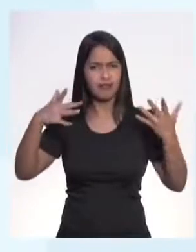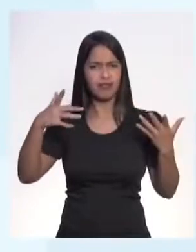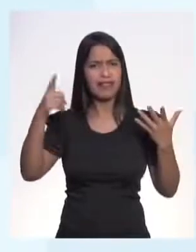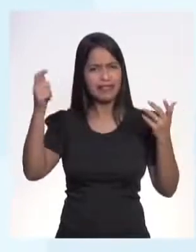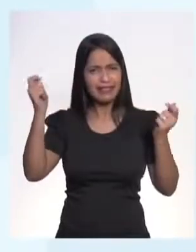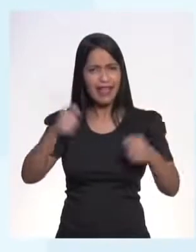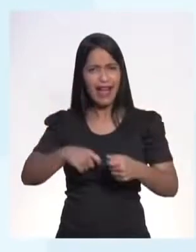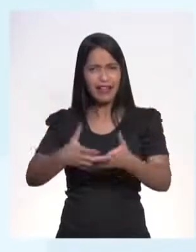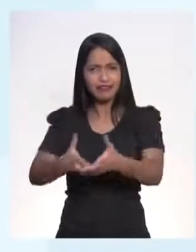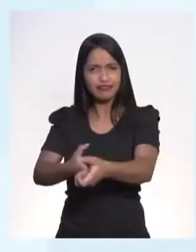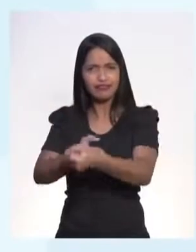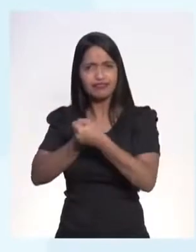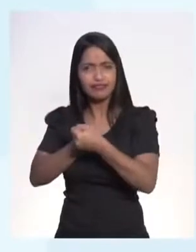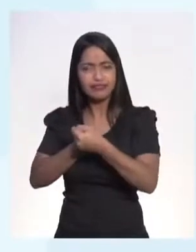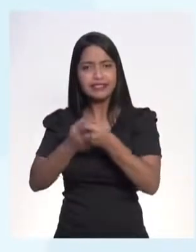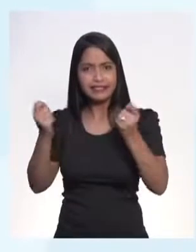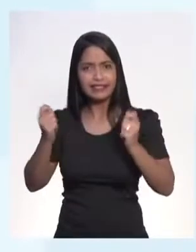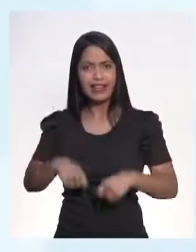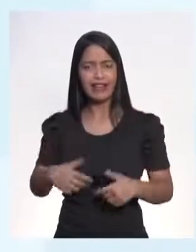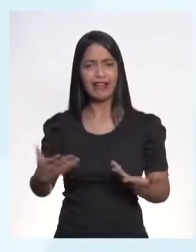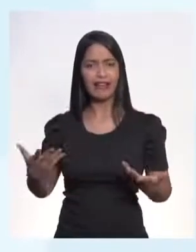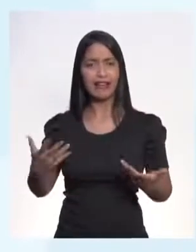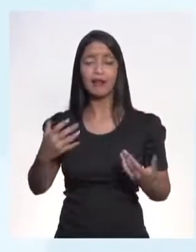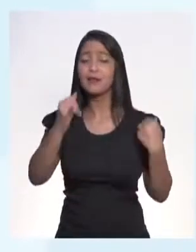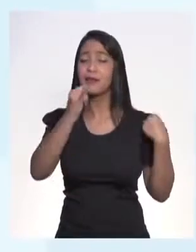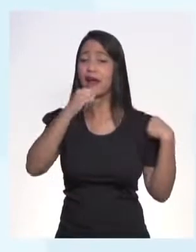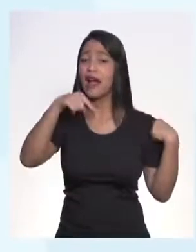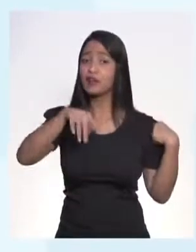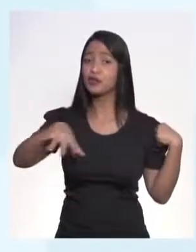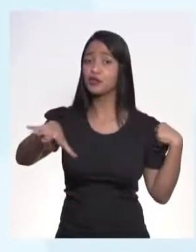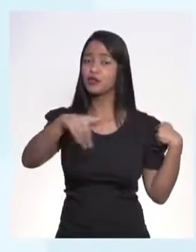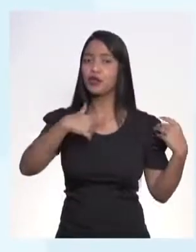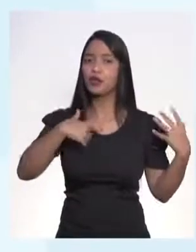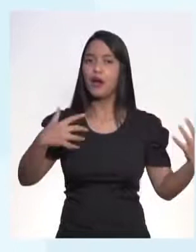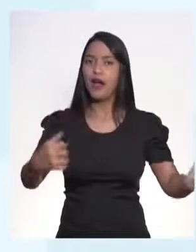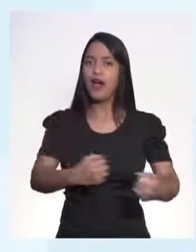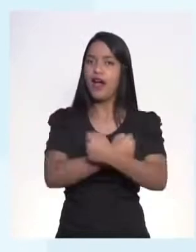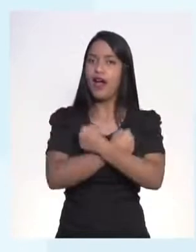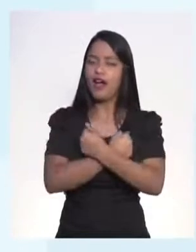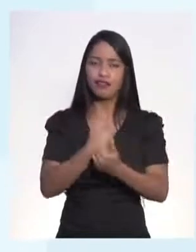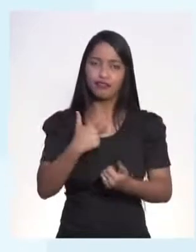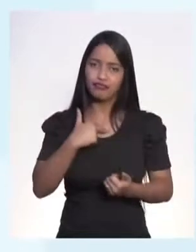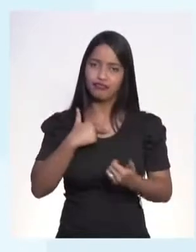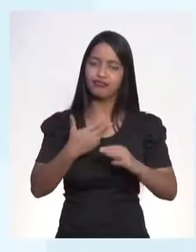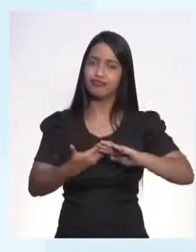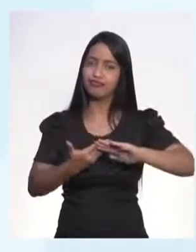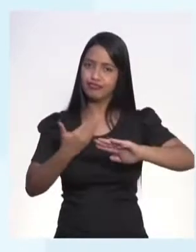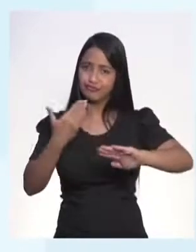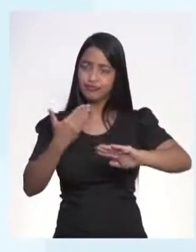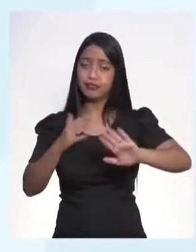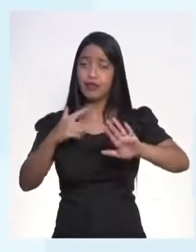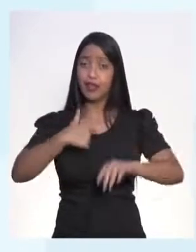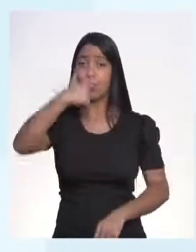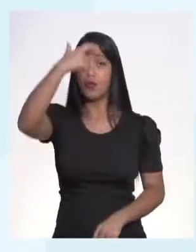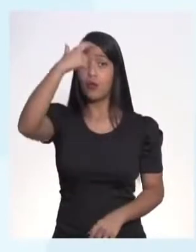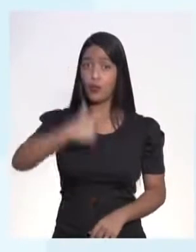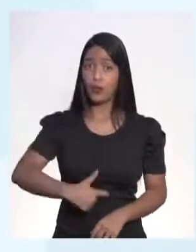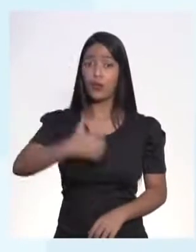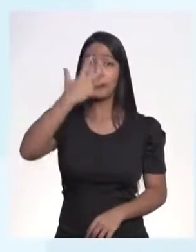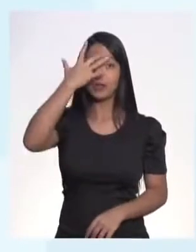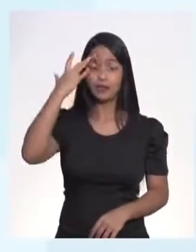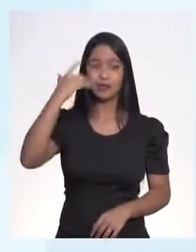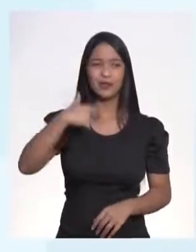eles se agarram eu posso Aliás não posso agarrar todo mundo aqui porque a gente tá em pensamento social mas eu encontro pessoa possa